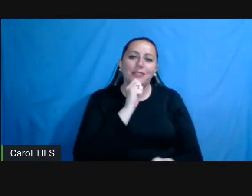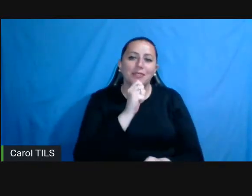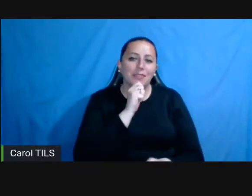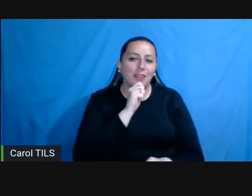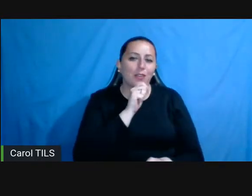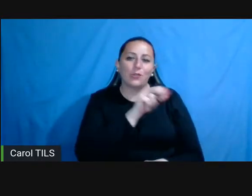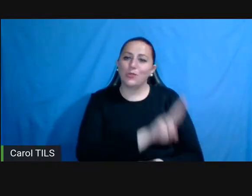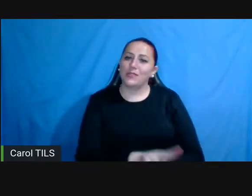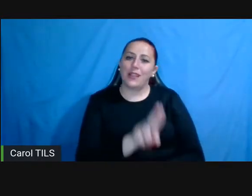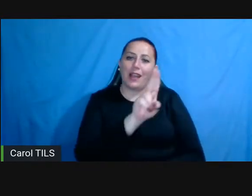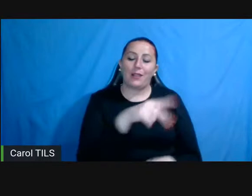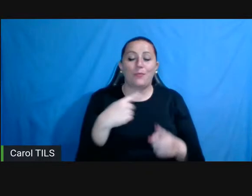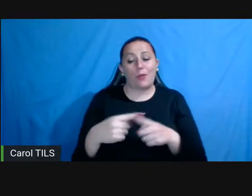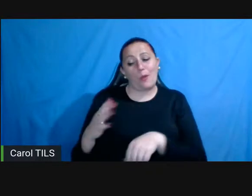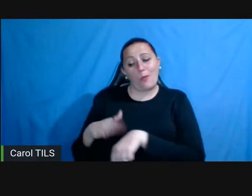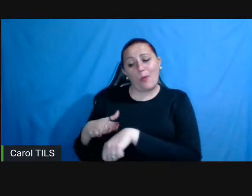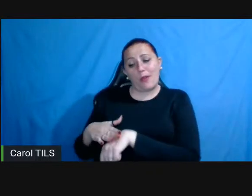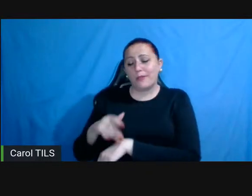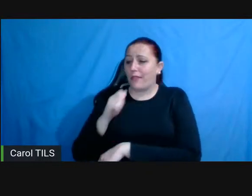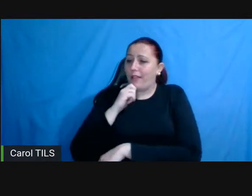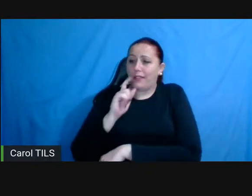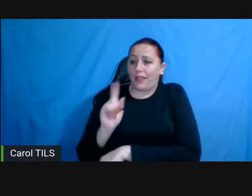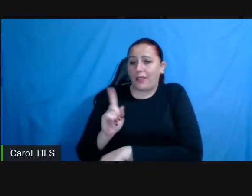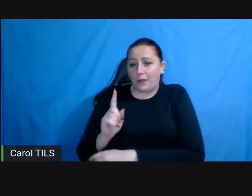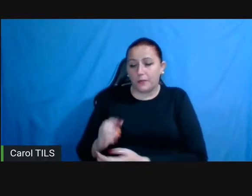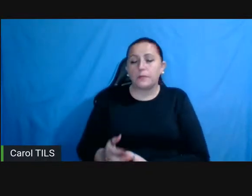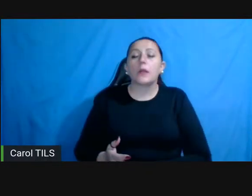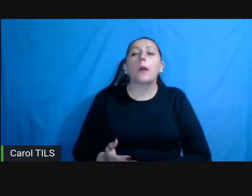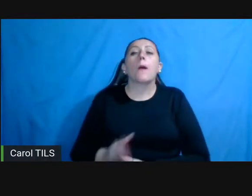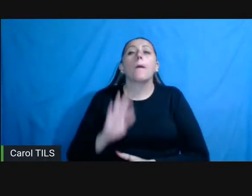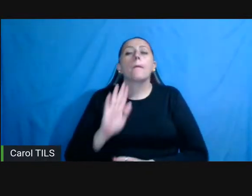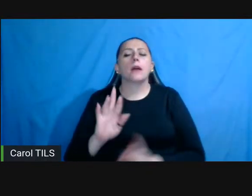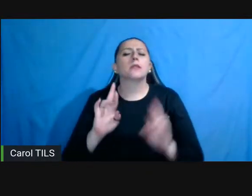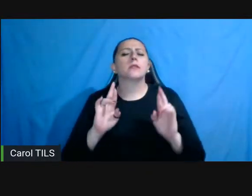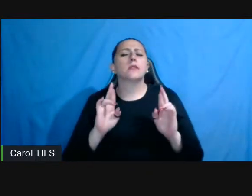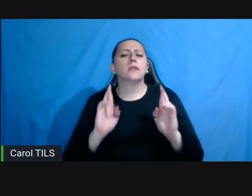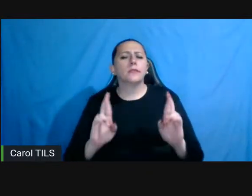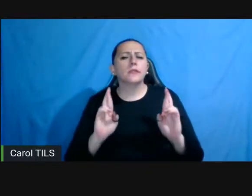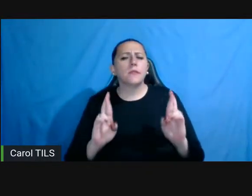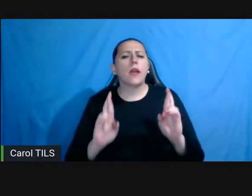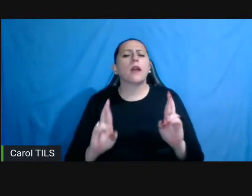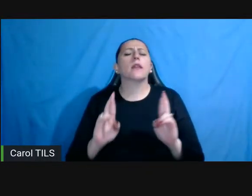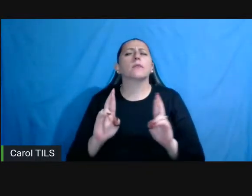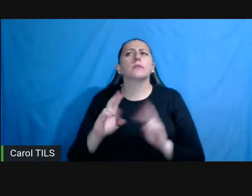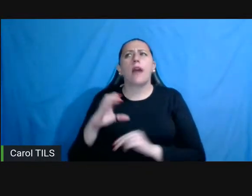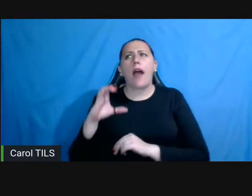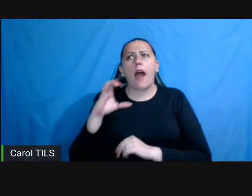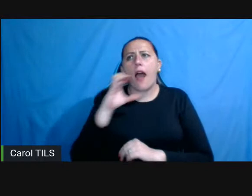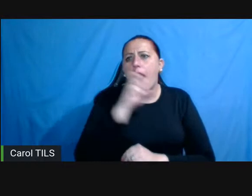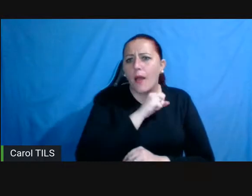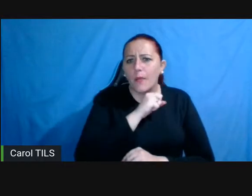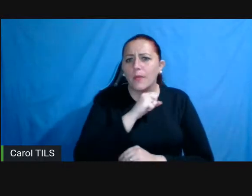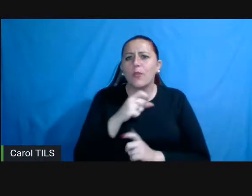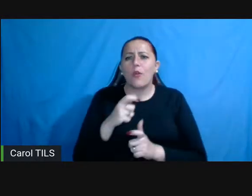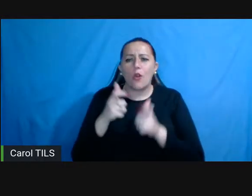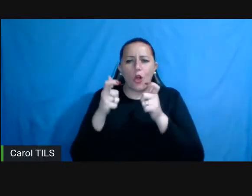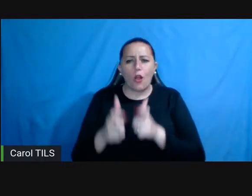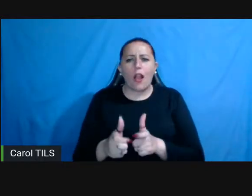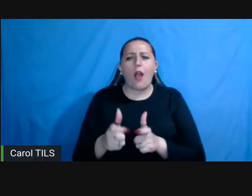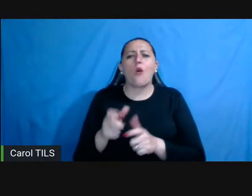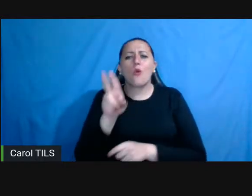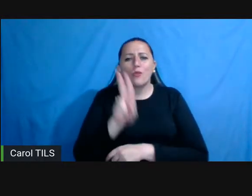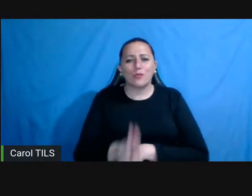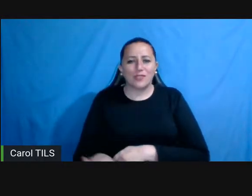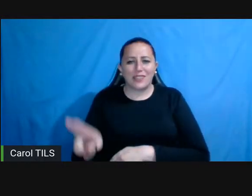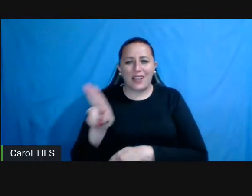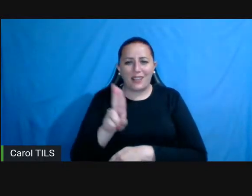não permite. Mas em breve esperamos estar lá para ocupar os espaços, espaço cheio de vida, e o